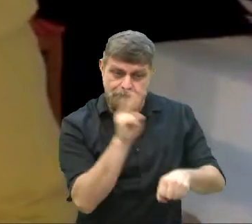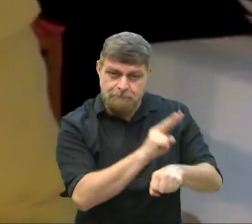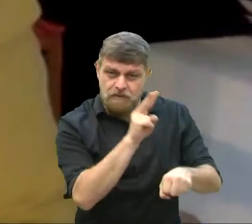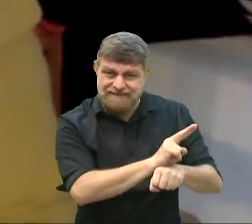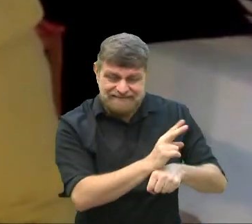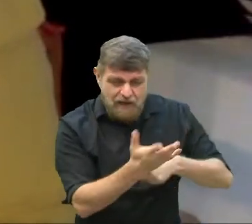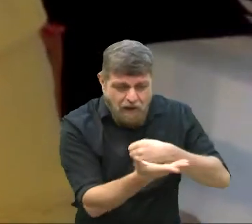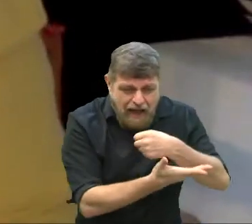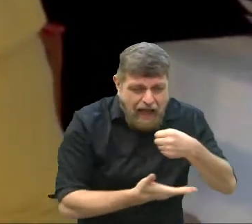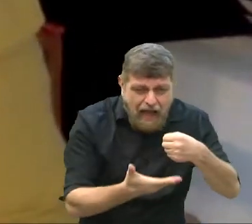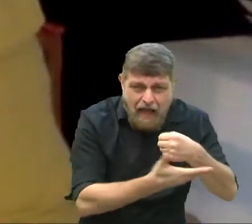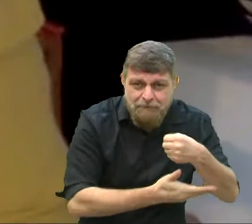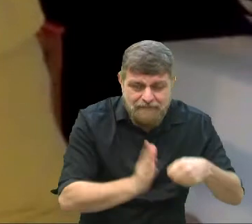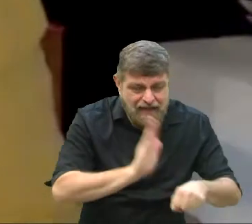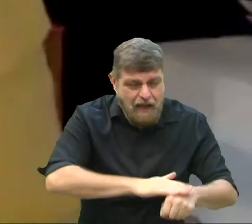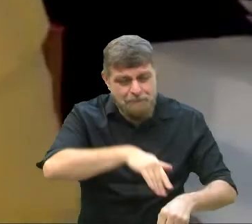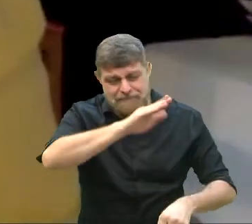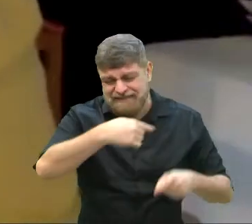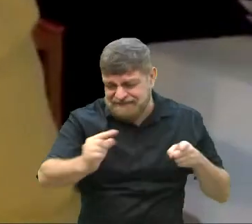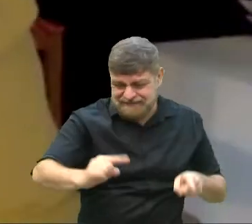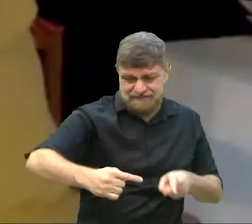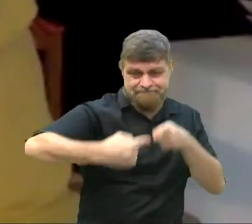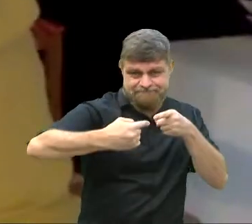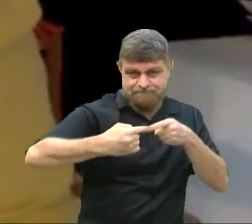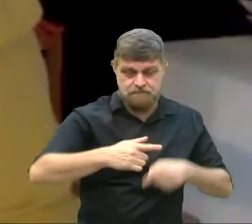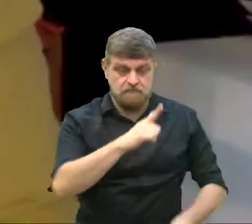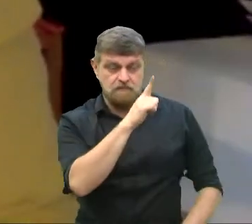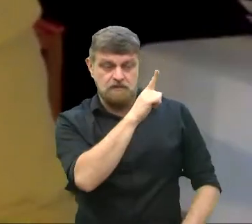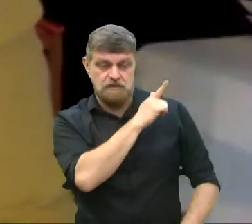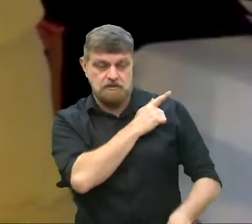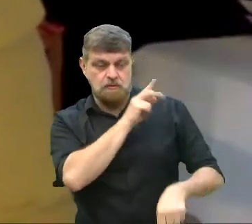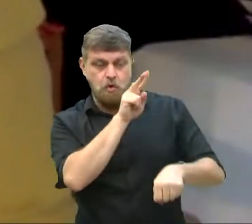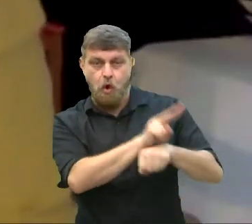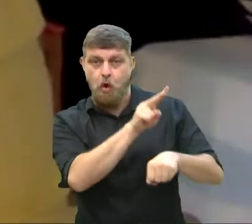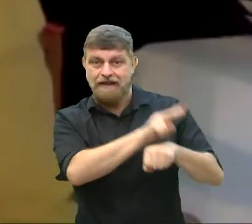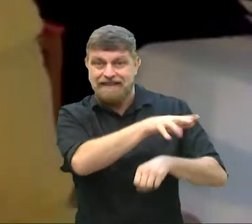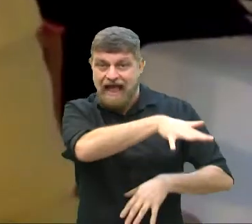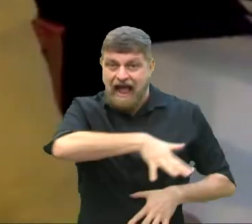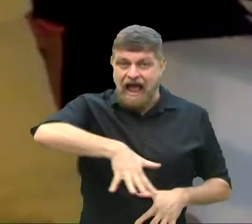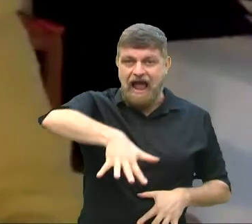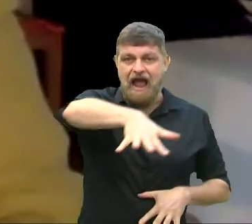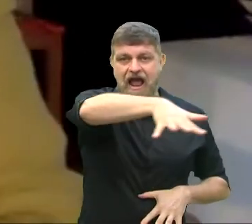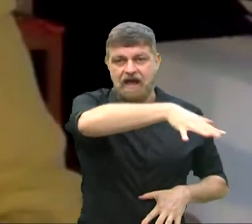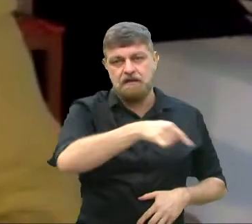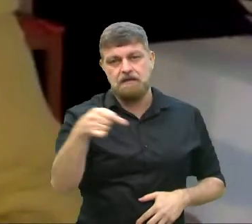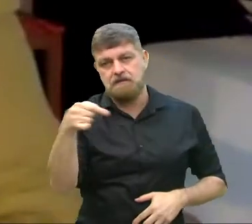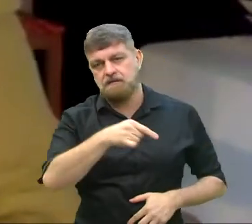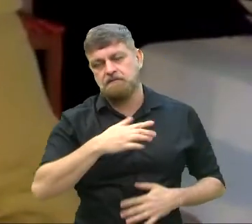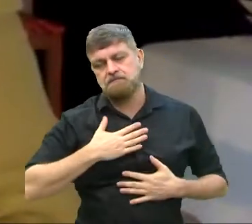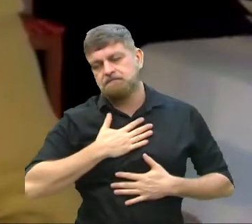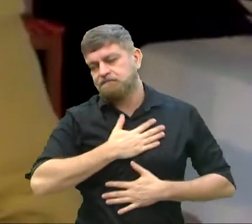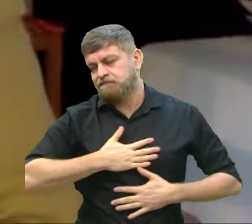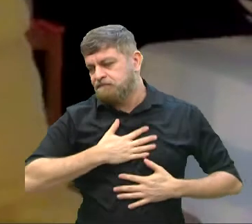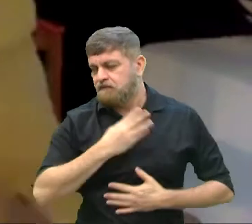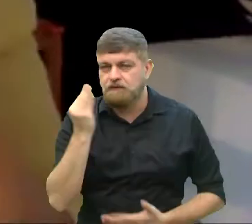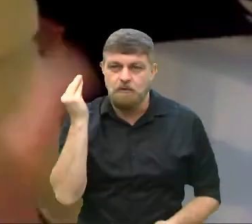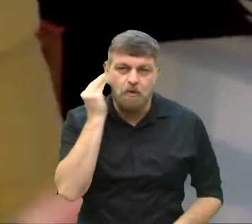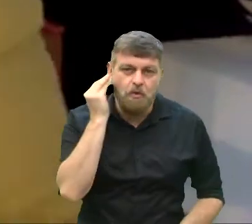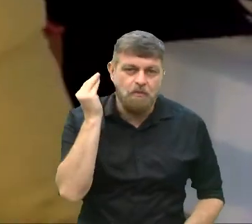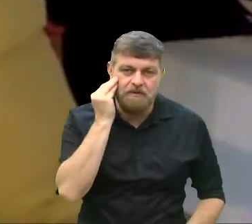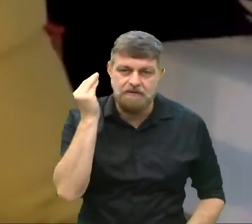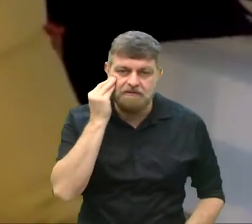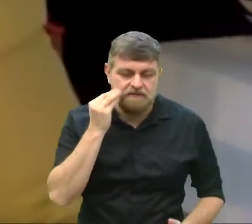tem sido um dos mais desafiadores na gestão desses territórios protegidos, que proporcionam, além de oportunidades